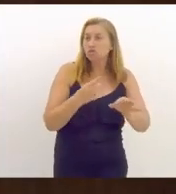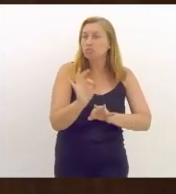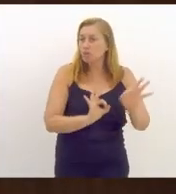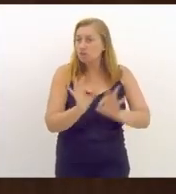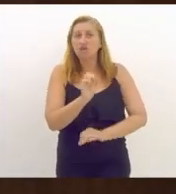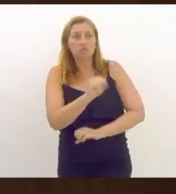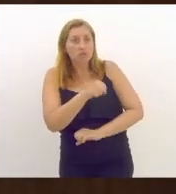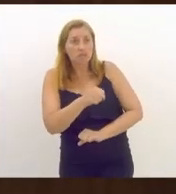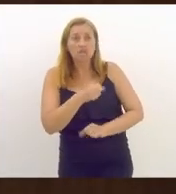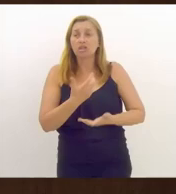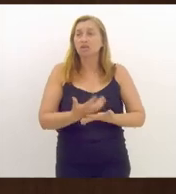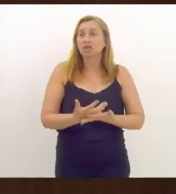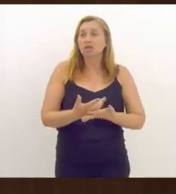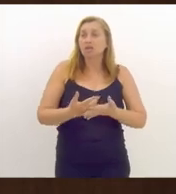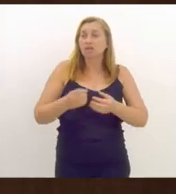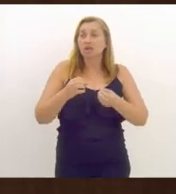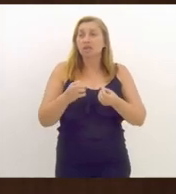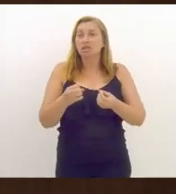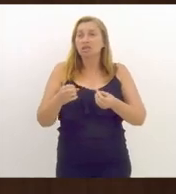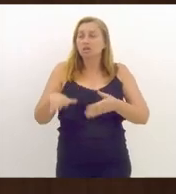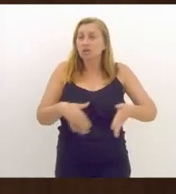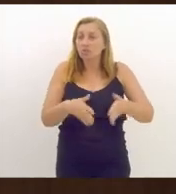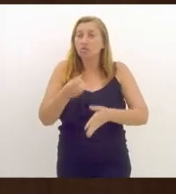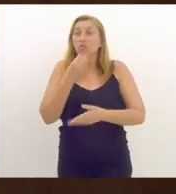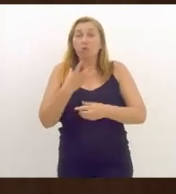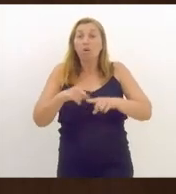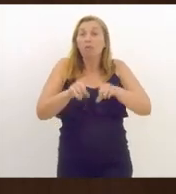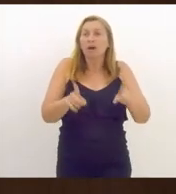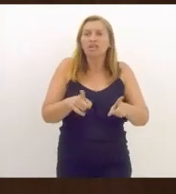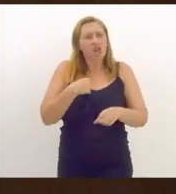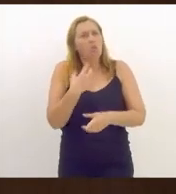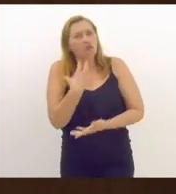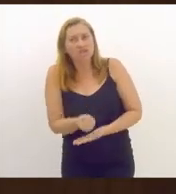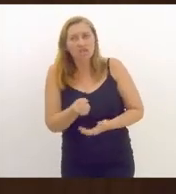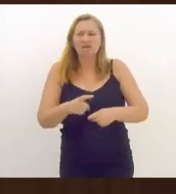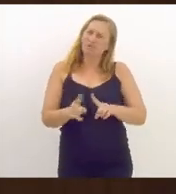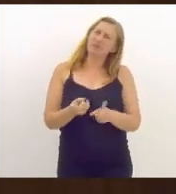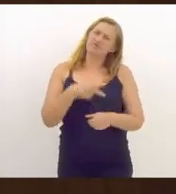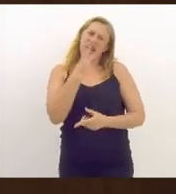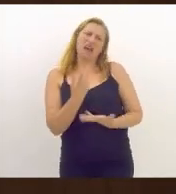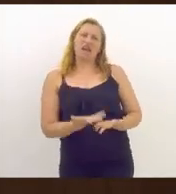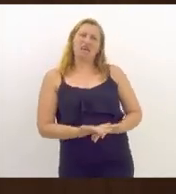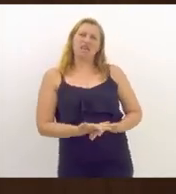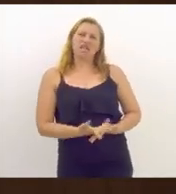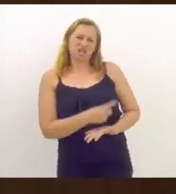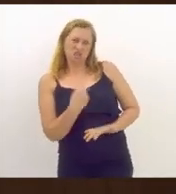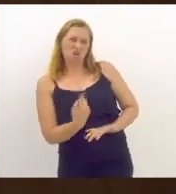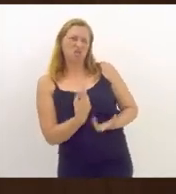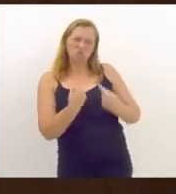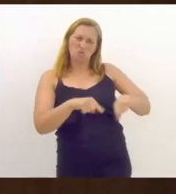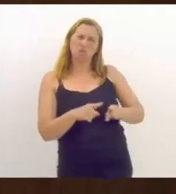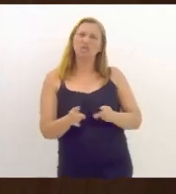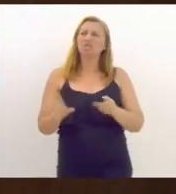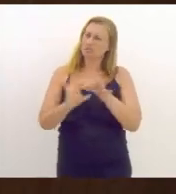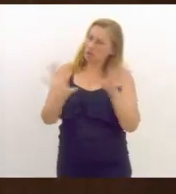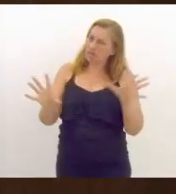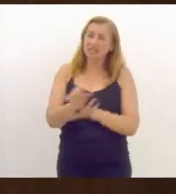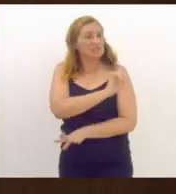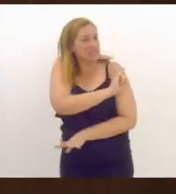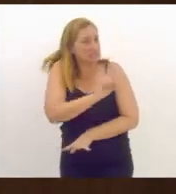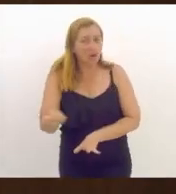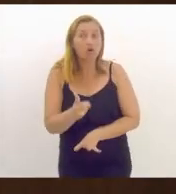vocês têm uma luz às vezes que nós não temos Eu aceito mas não vem dizer que nós somos a gente Democratas porque nós somos